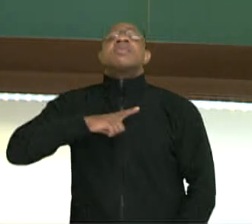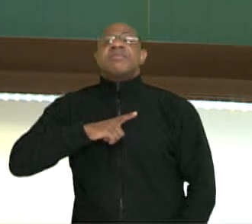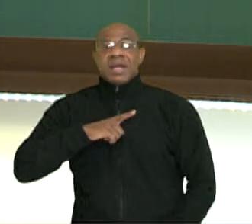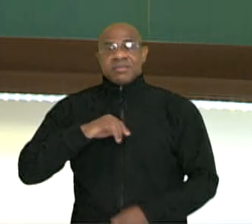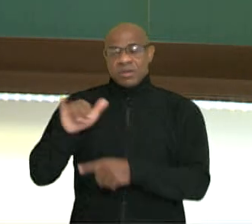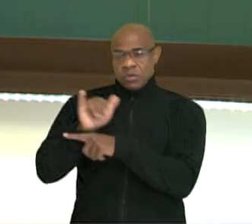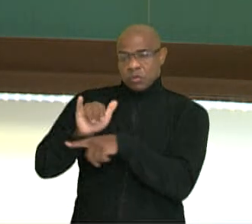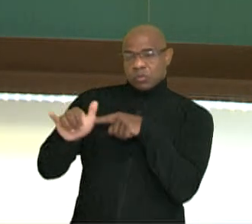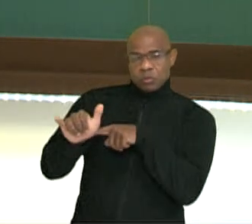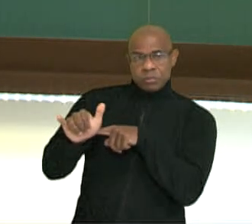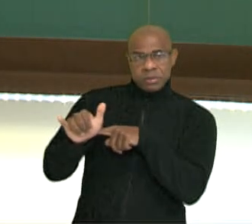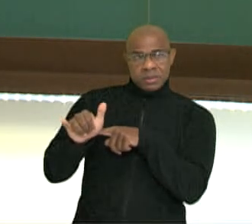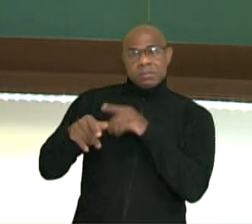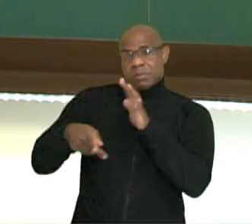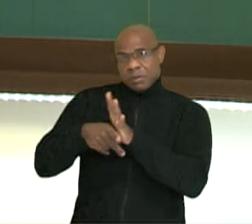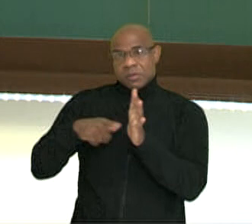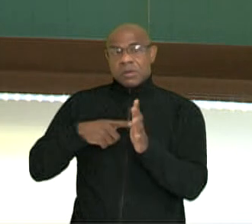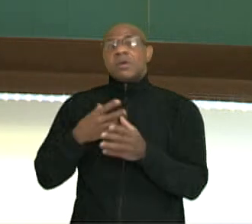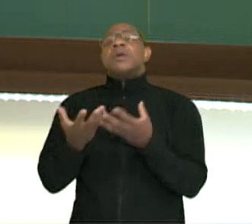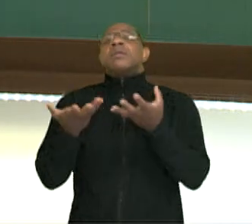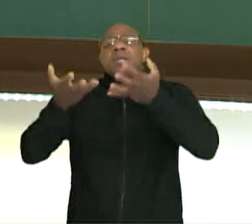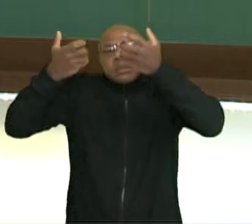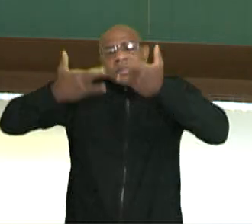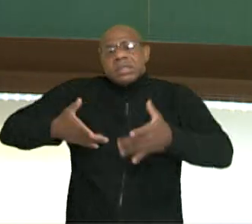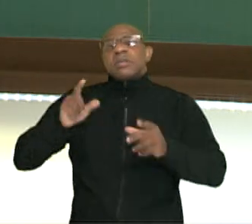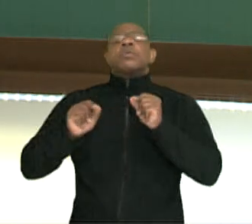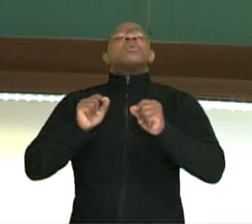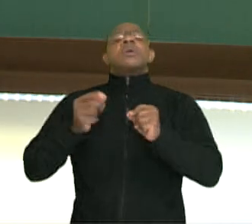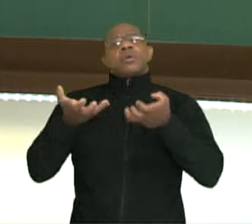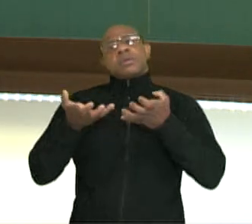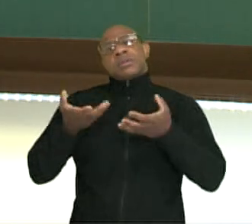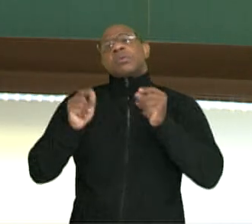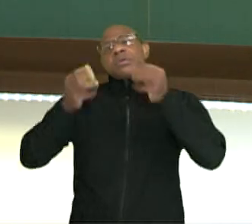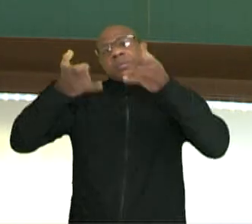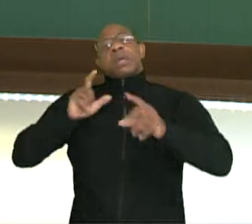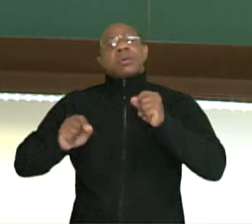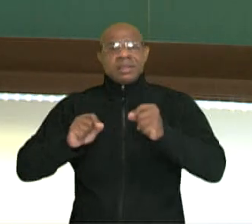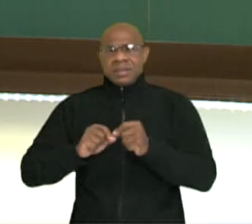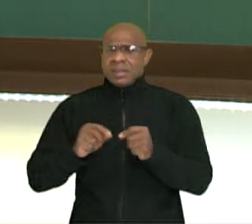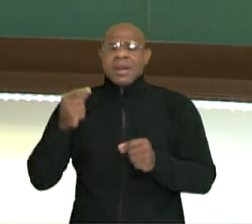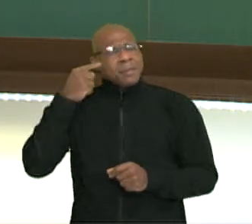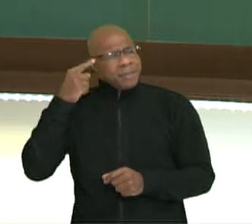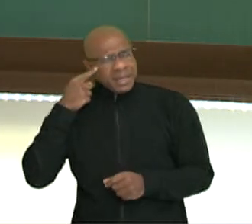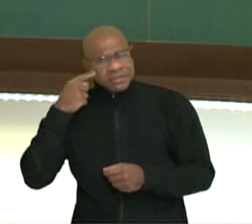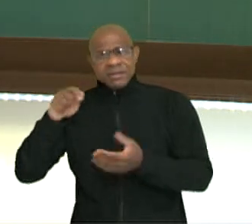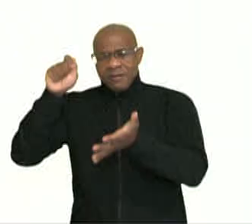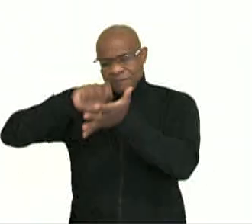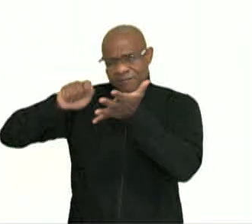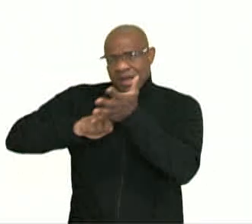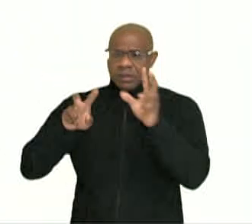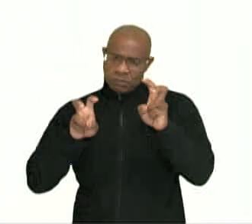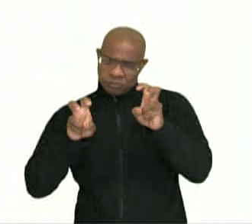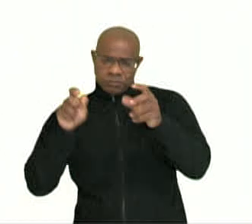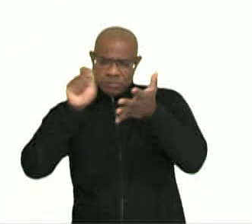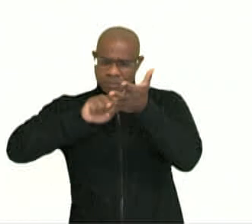YouTube, sobre o que você gostaria de falar? Então pensa aí e faz um rascunhozinho dessas respostas. Vamos lá.